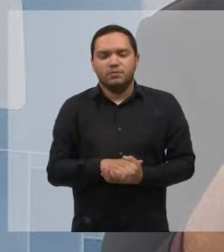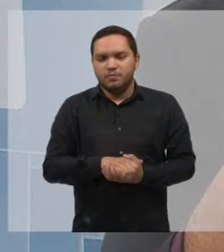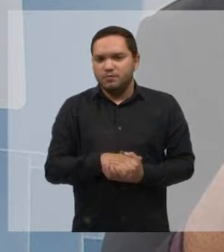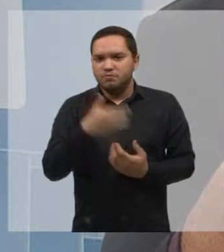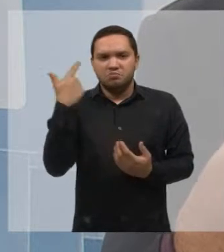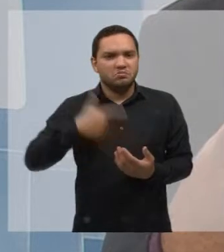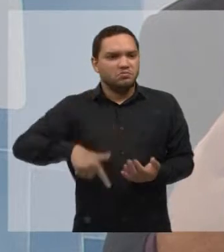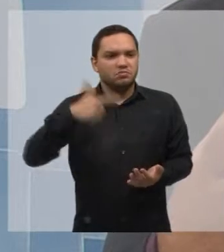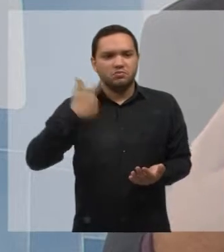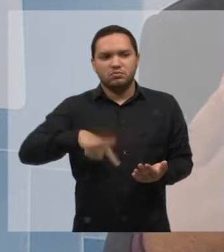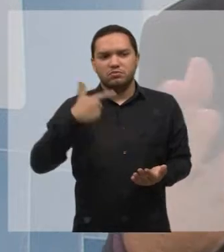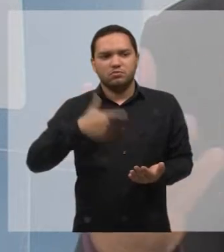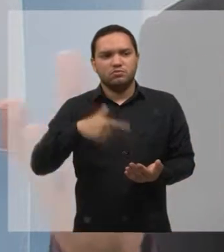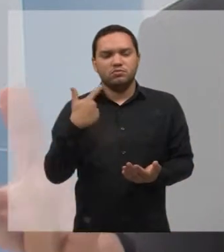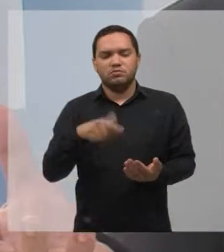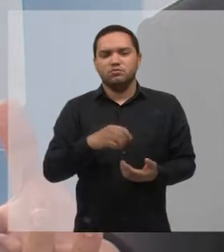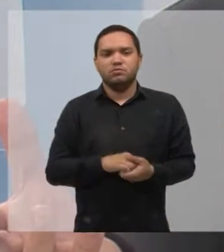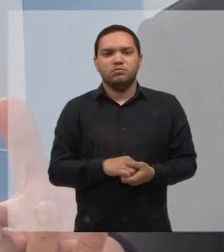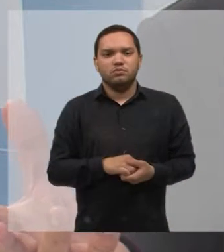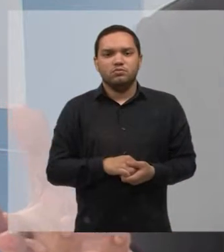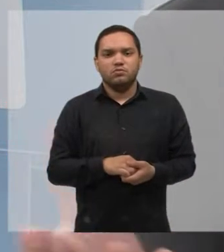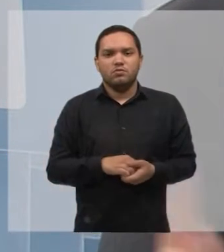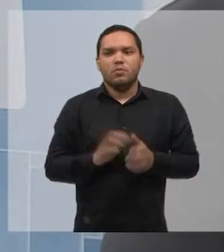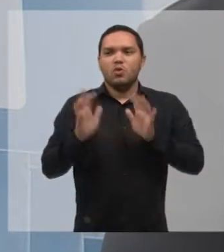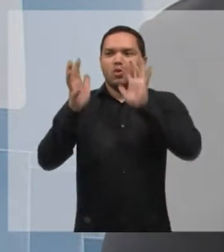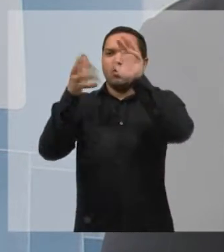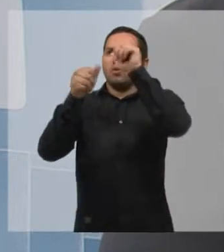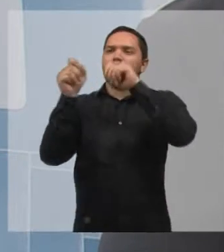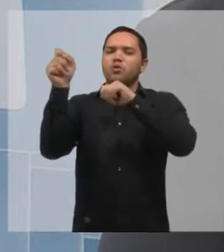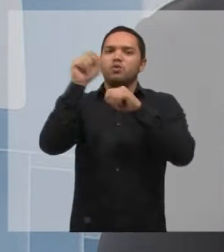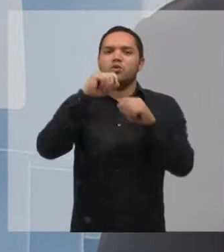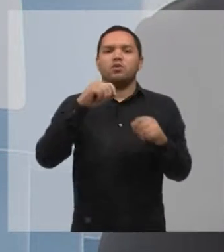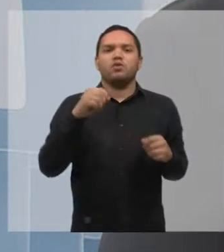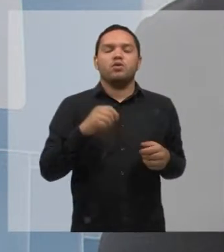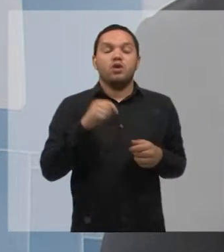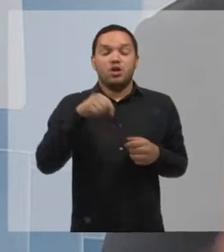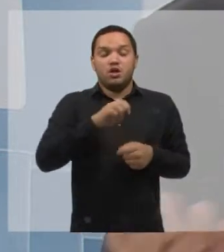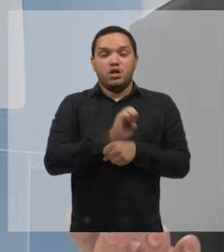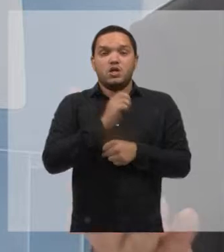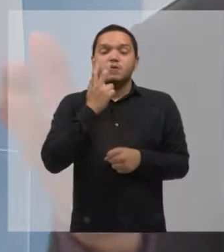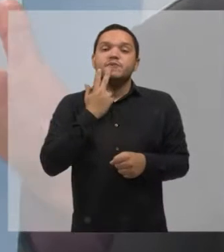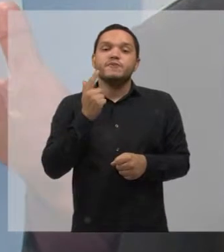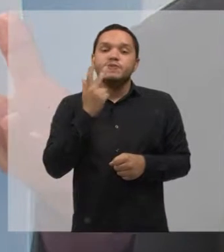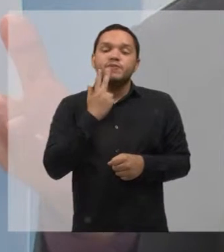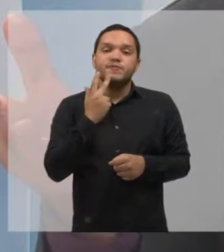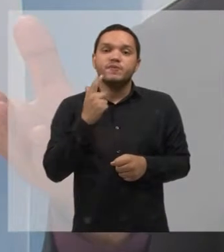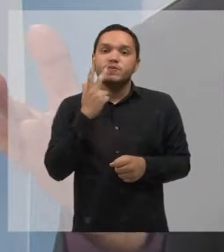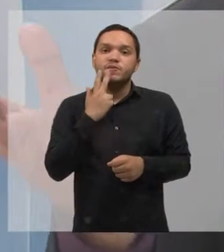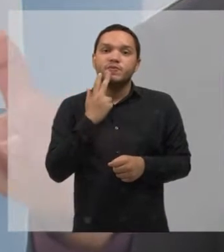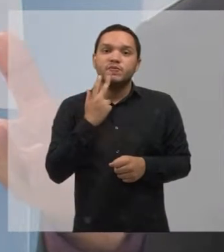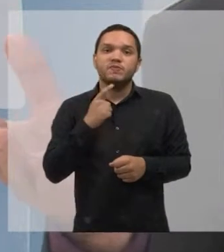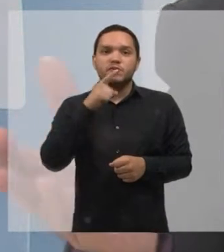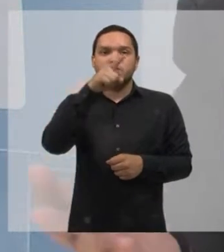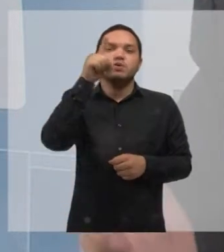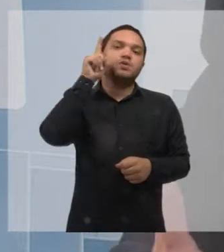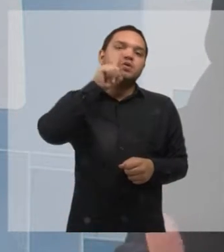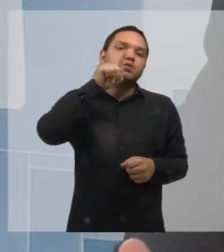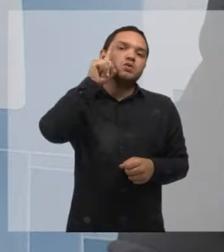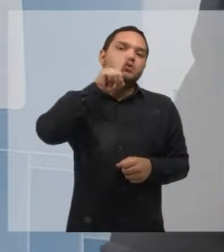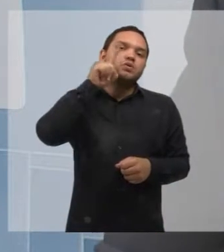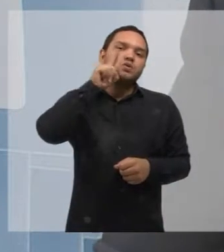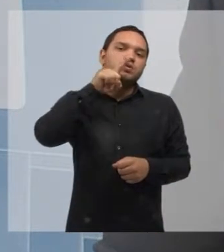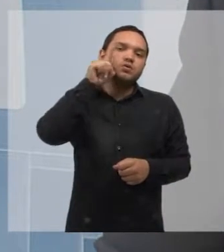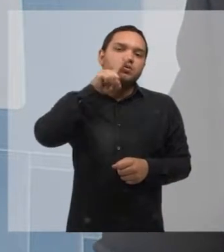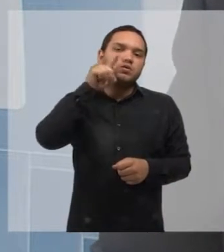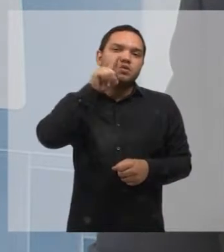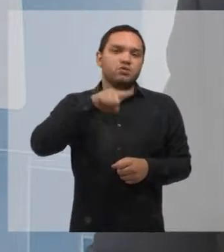catástrofes provocadas pela natureza, e o mundo tem. Nós estamos aqui a 30 graus no Ceará, nesse momento lá nos Estados Unidos é 40, 50 graus